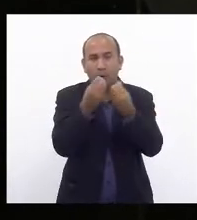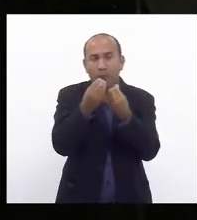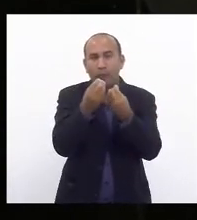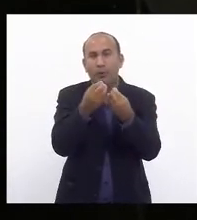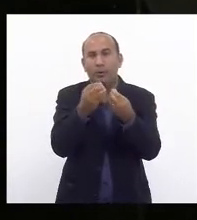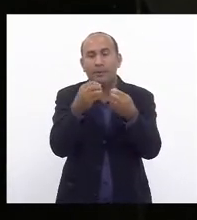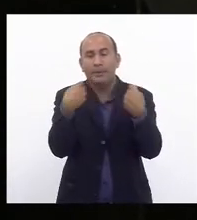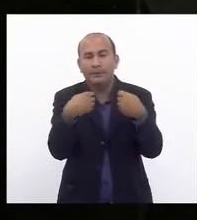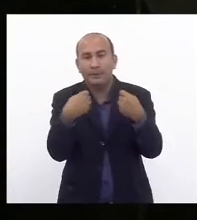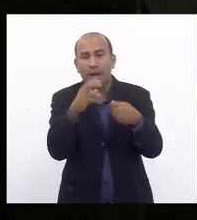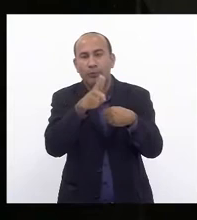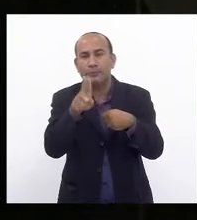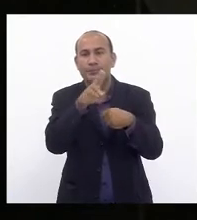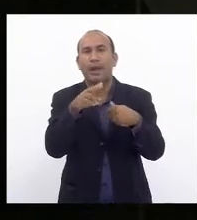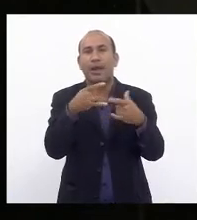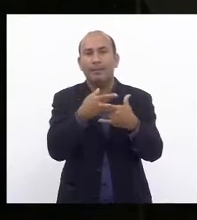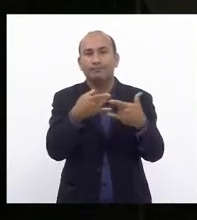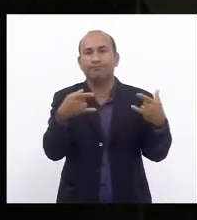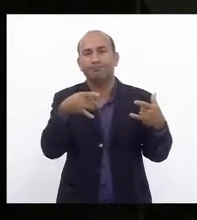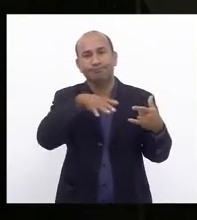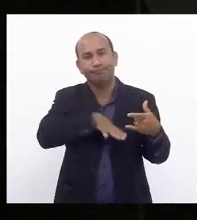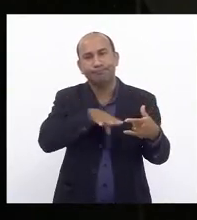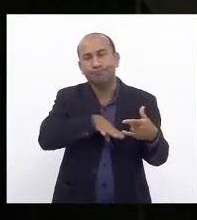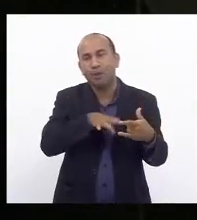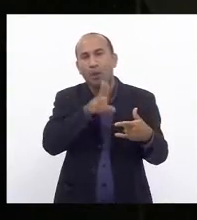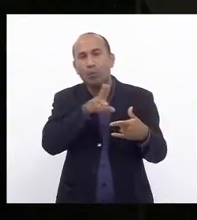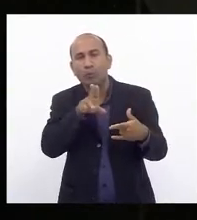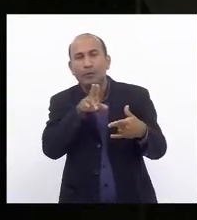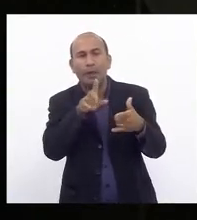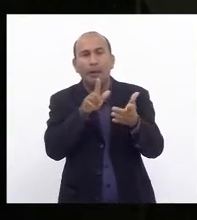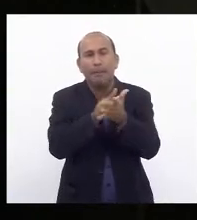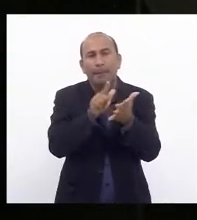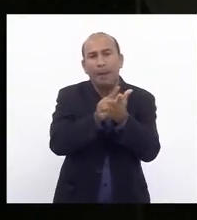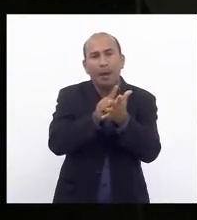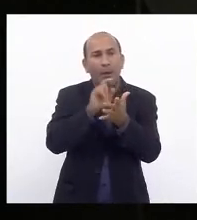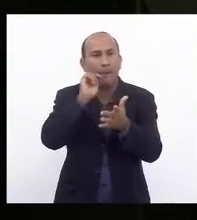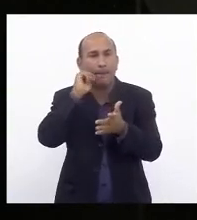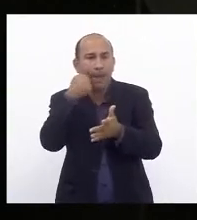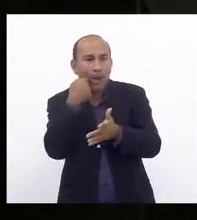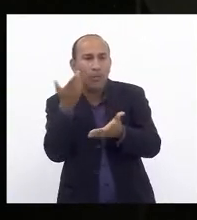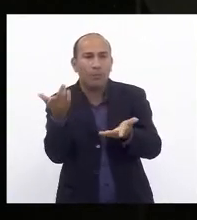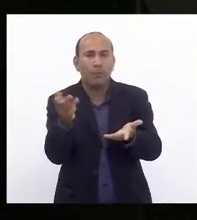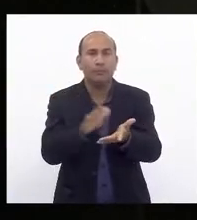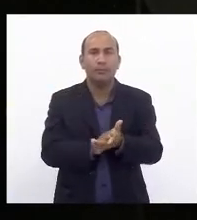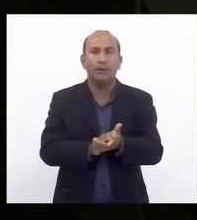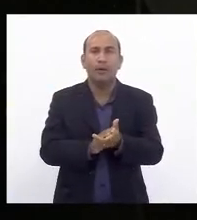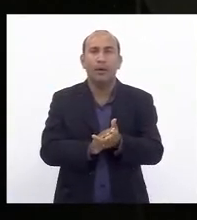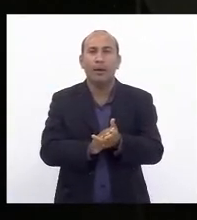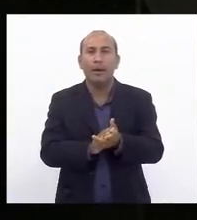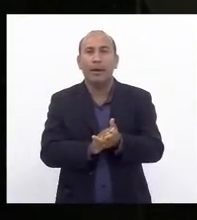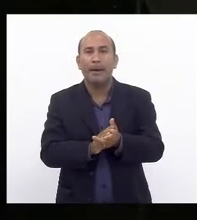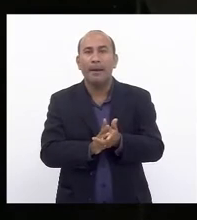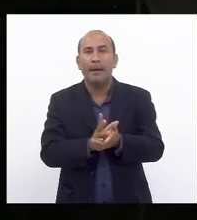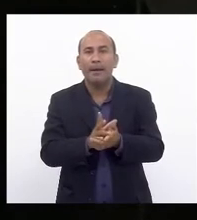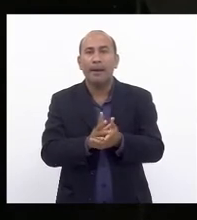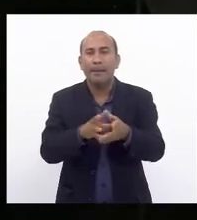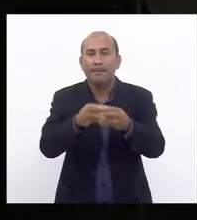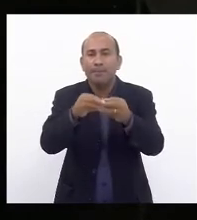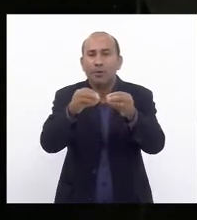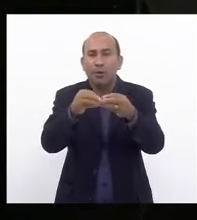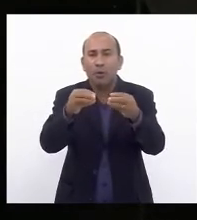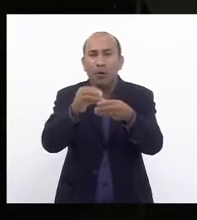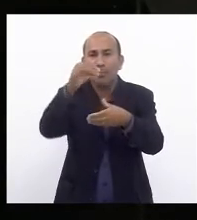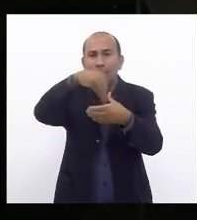da urgência, em função da carência, usando papel de pão, usando miolo de pão, né, de